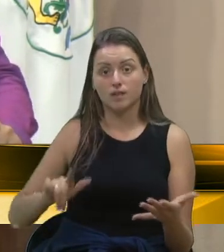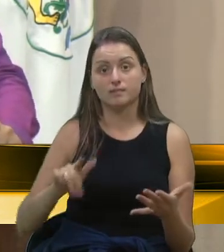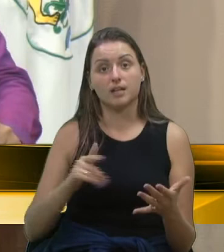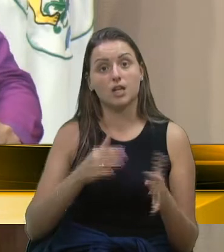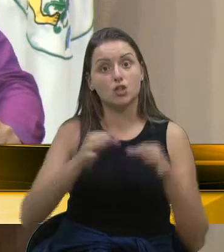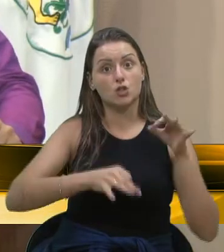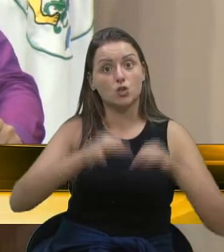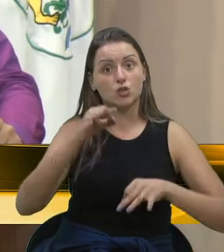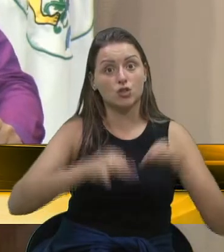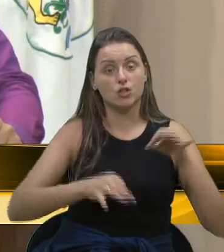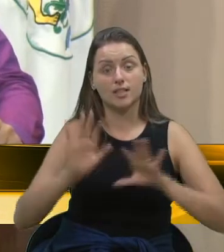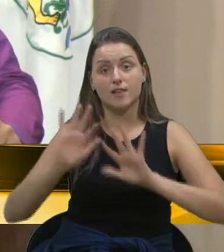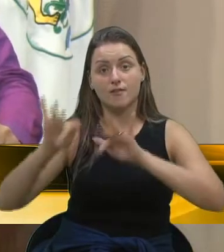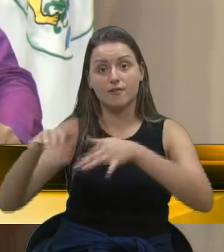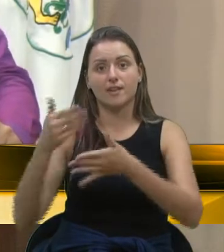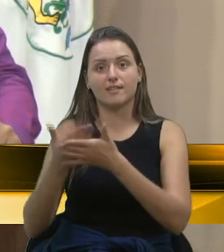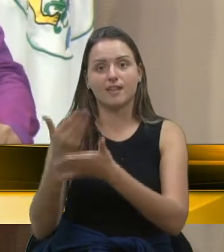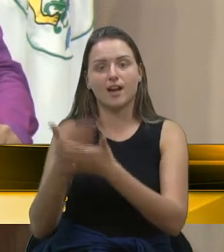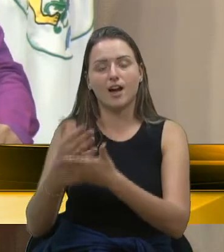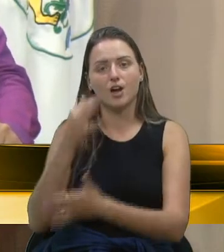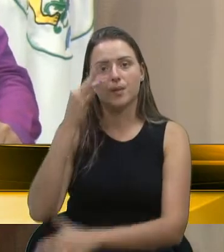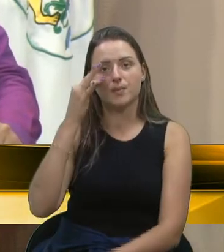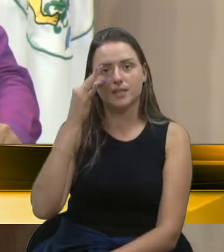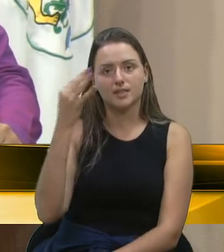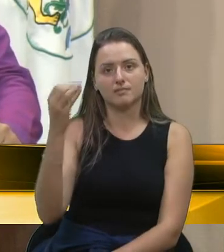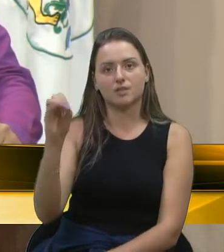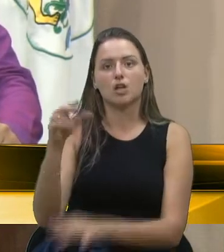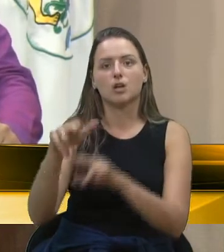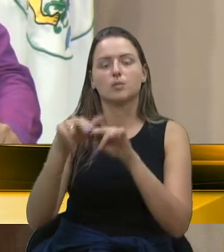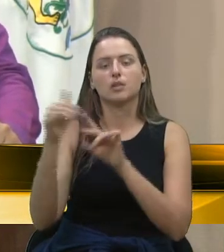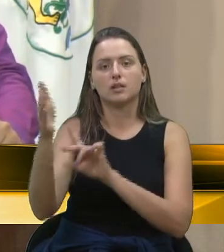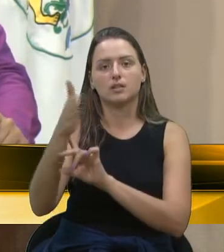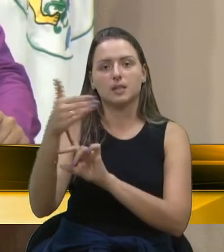presenciais em Porto Alegre, em razão da bandeira preta.